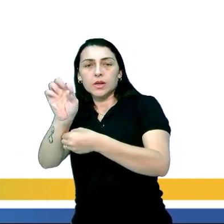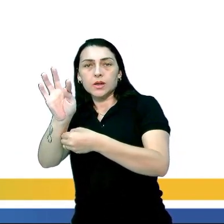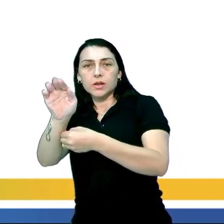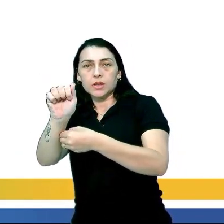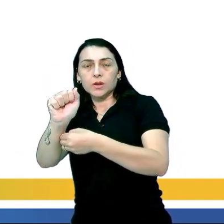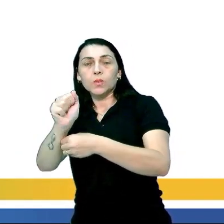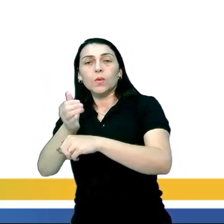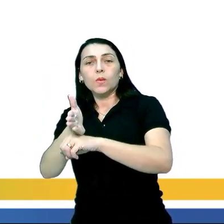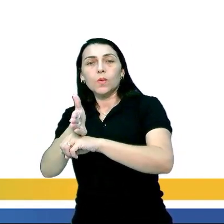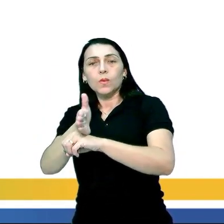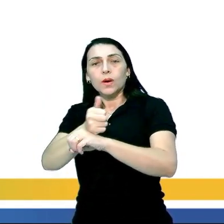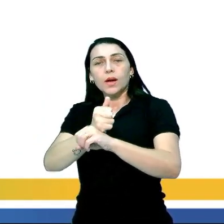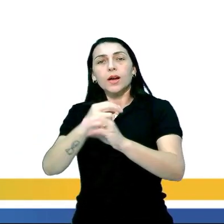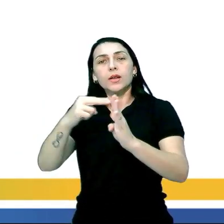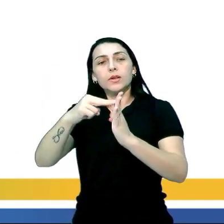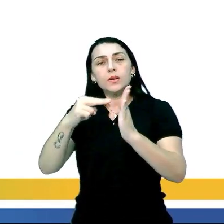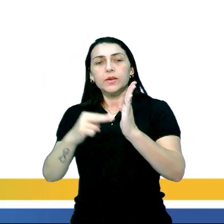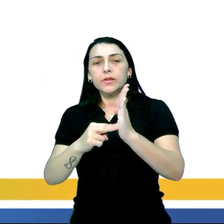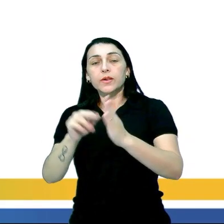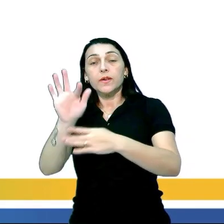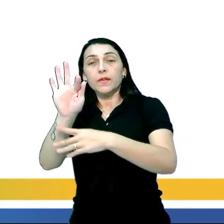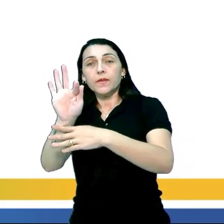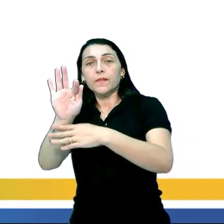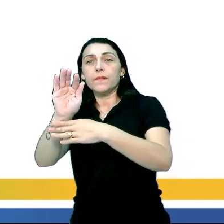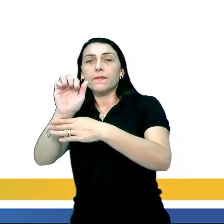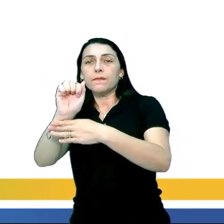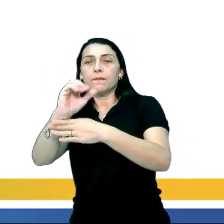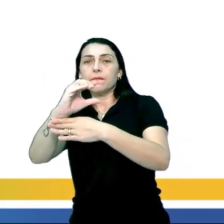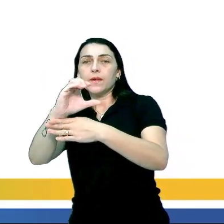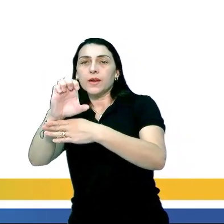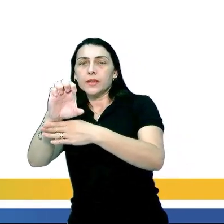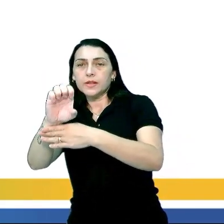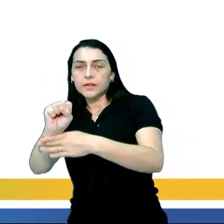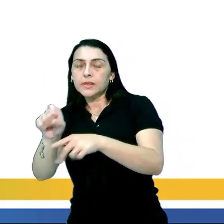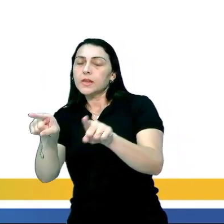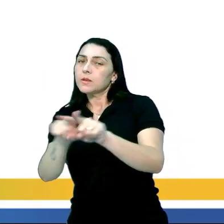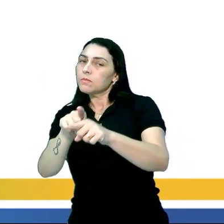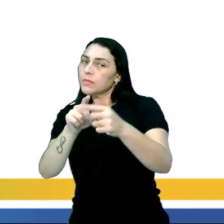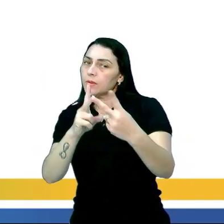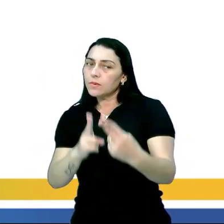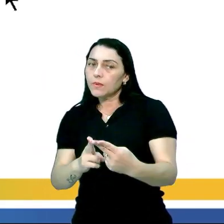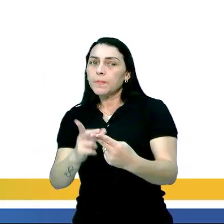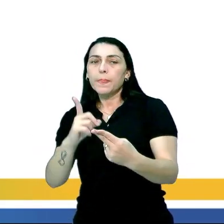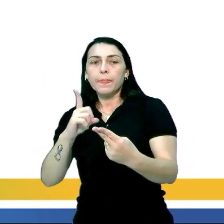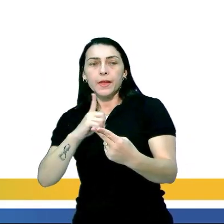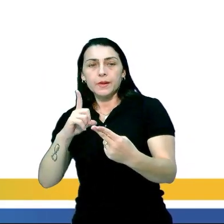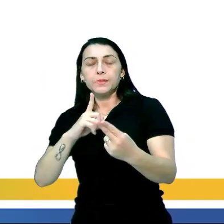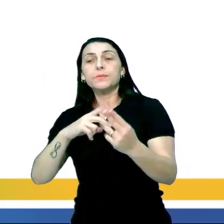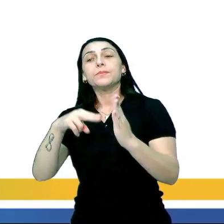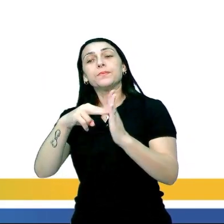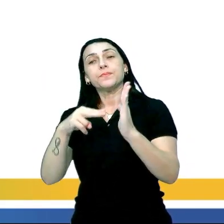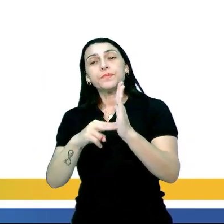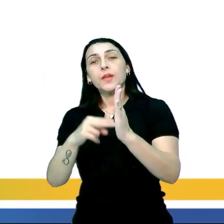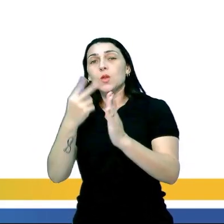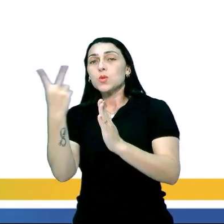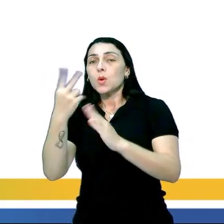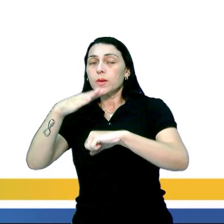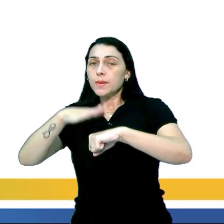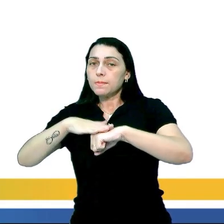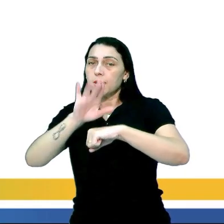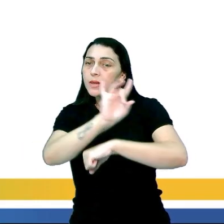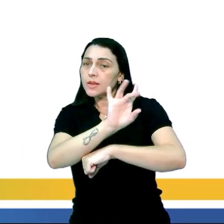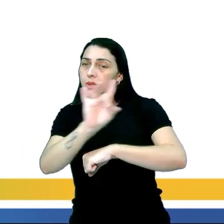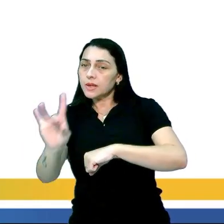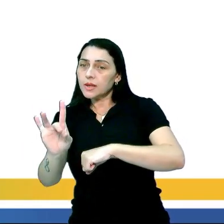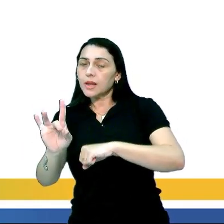antiprisma. E de faces também é a mesma coisa. Nós temos 2 a mais em